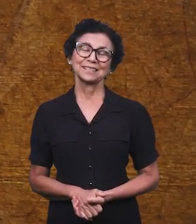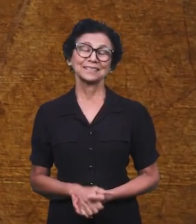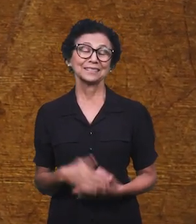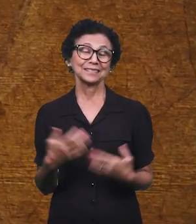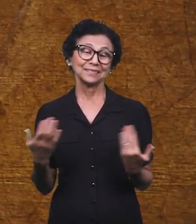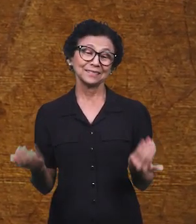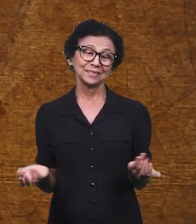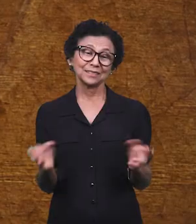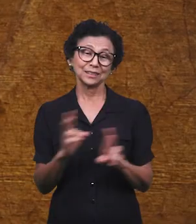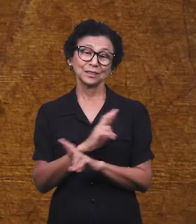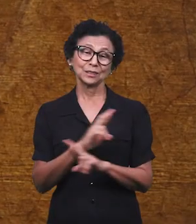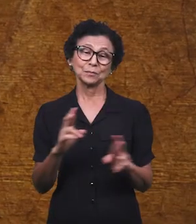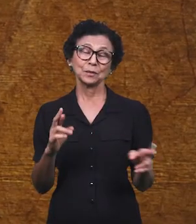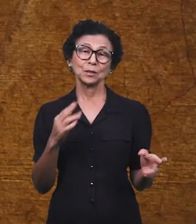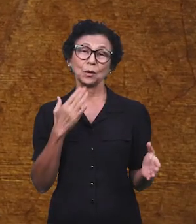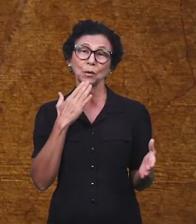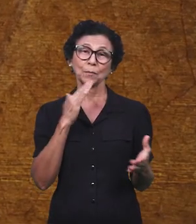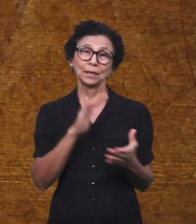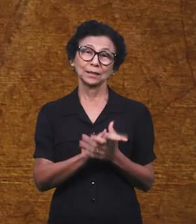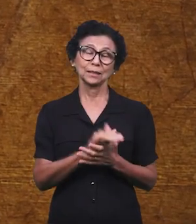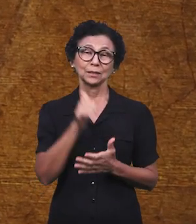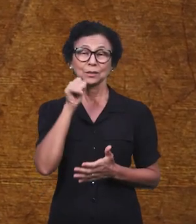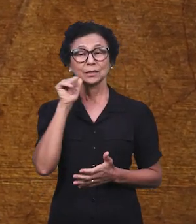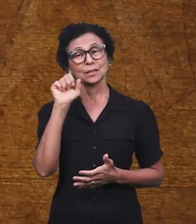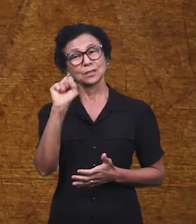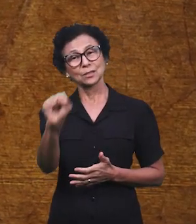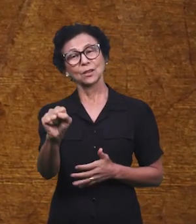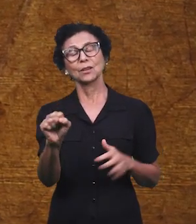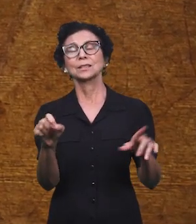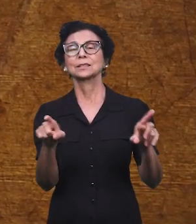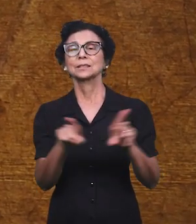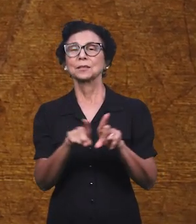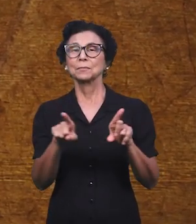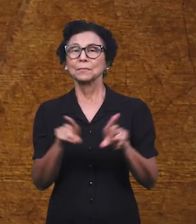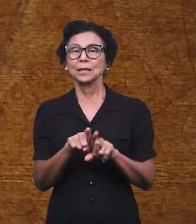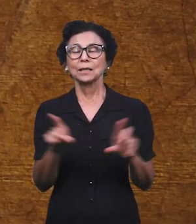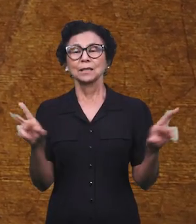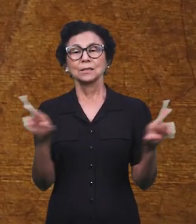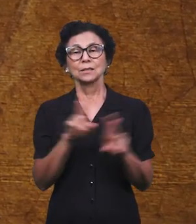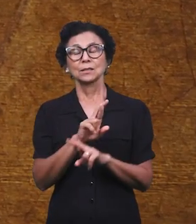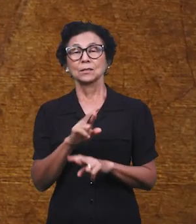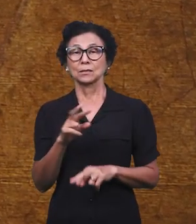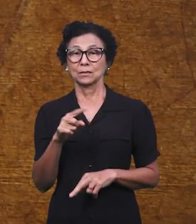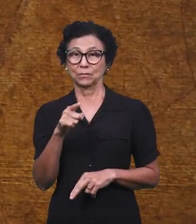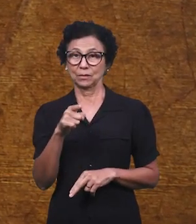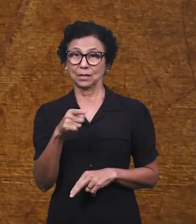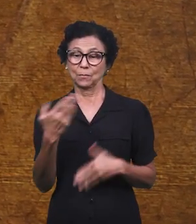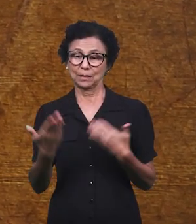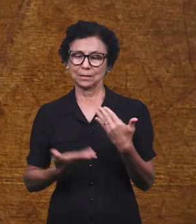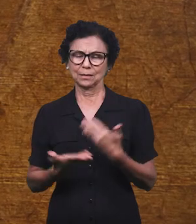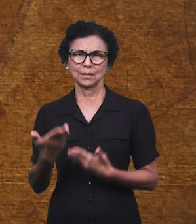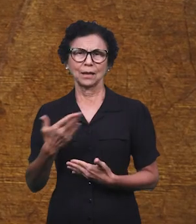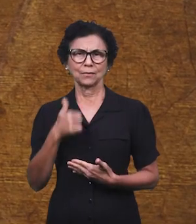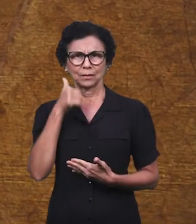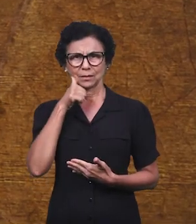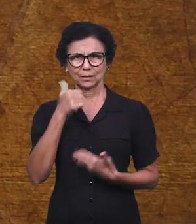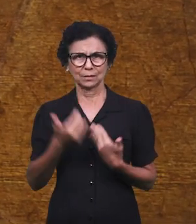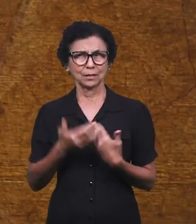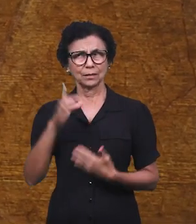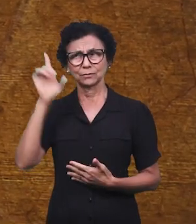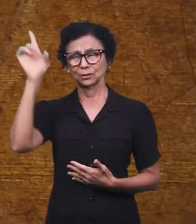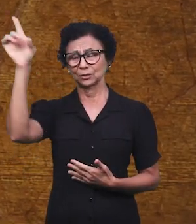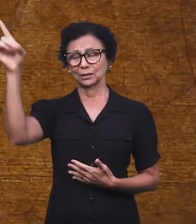com sua sogra também. Esse relacionamento de serva de Deus. O seu